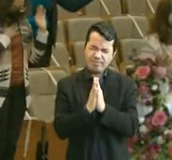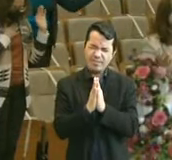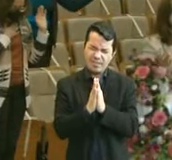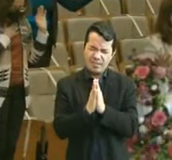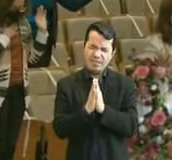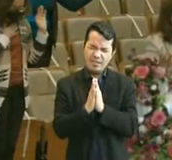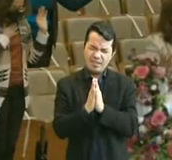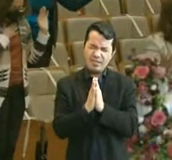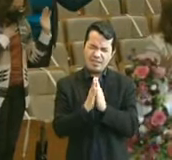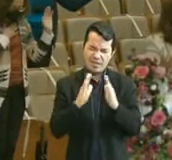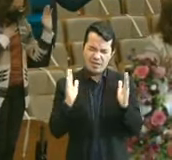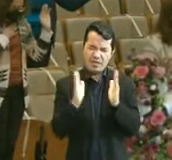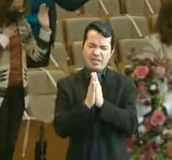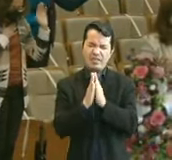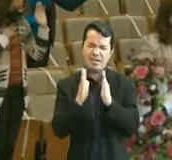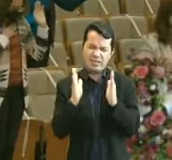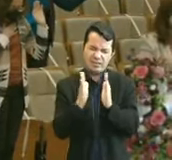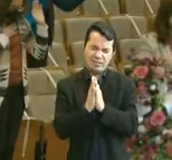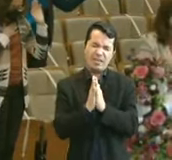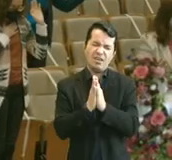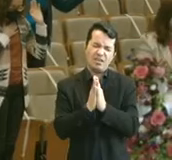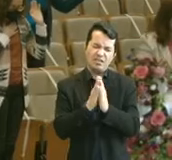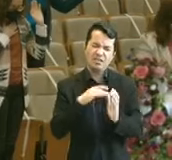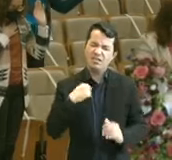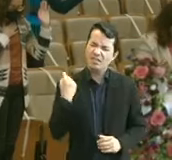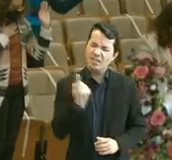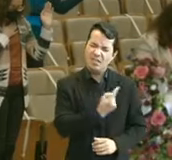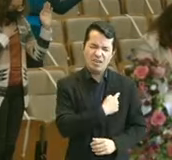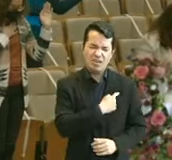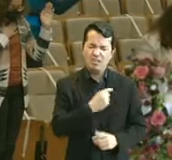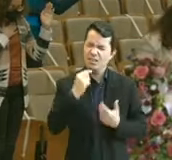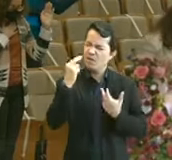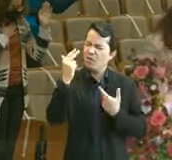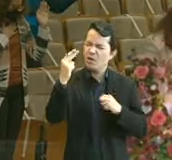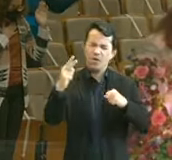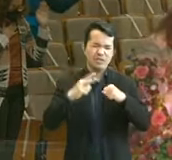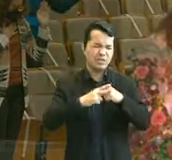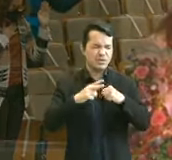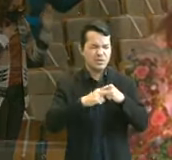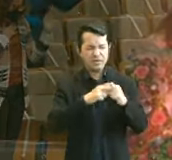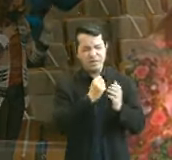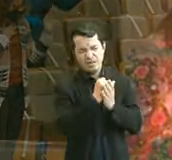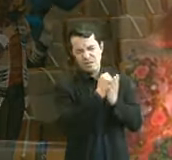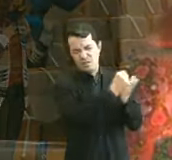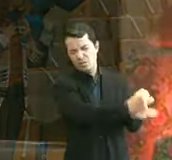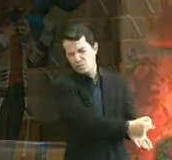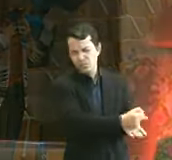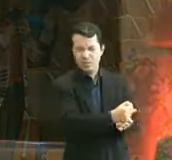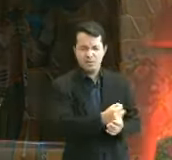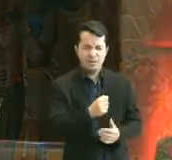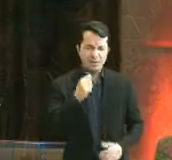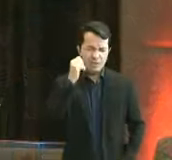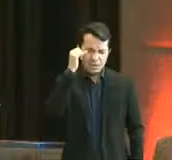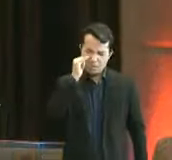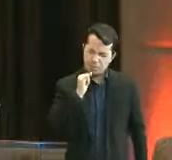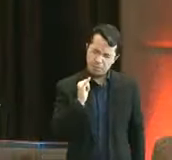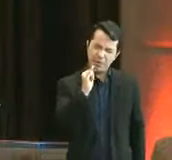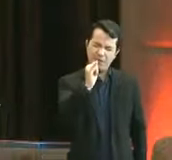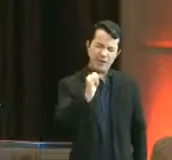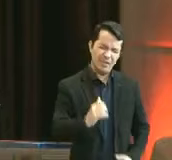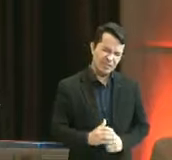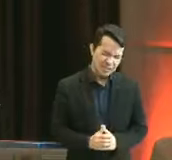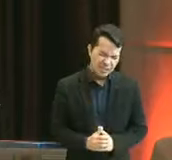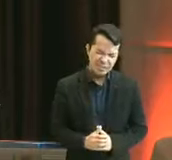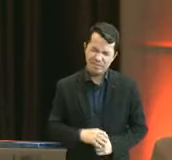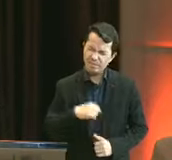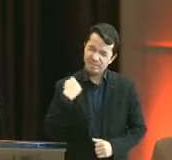viúva que alimentou o profeta. Usa os teus servos neste lugar, que os recursos ilimitados da